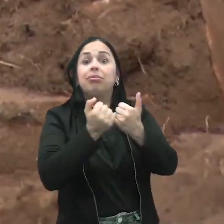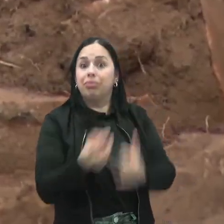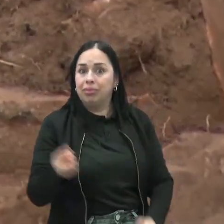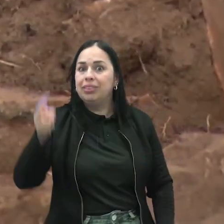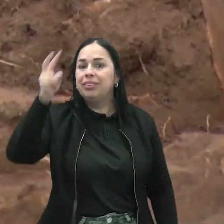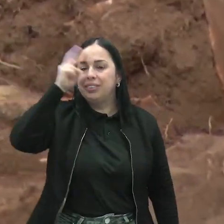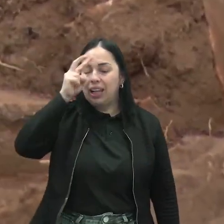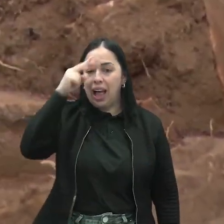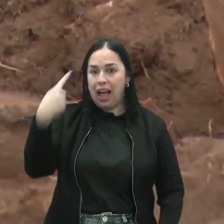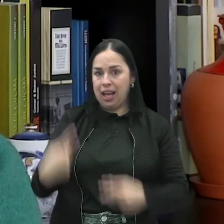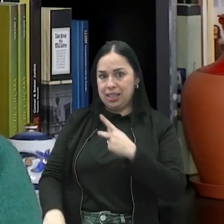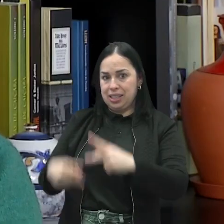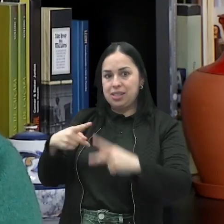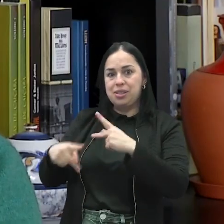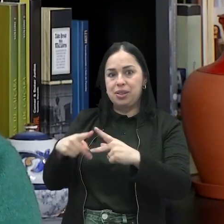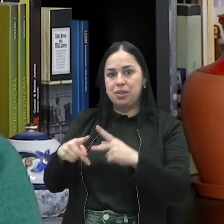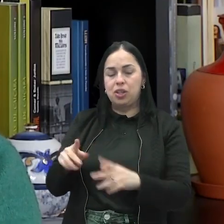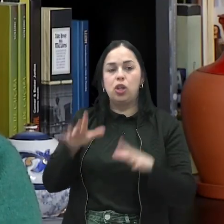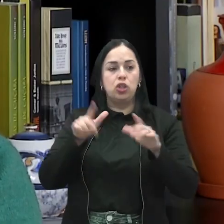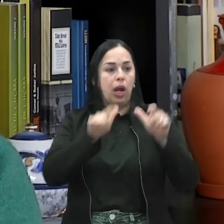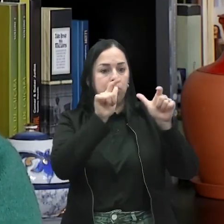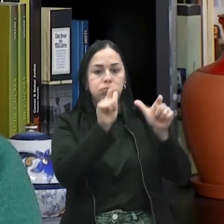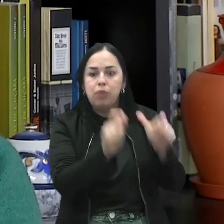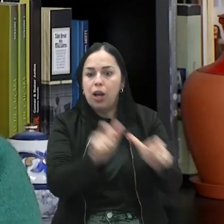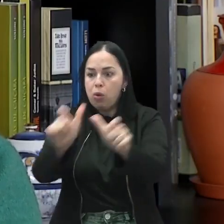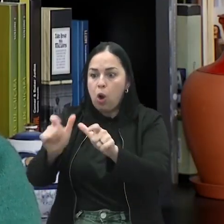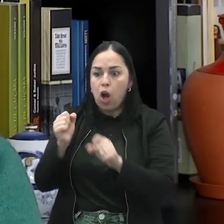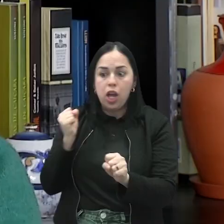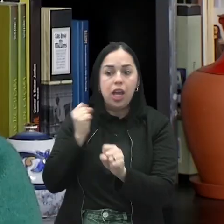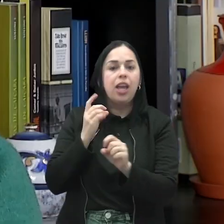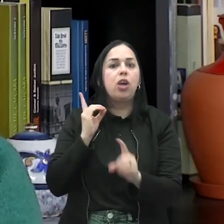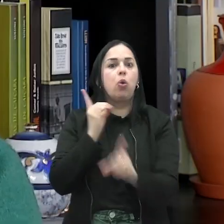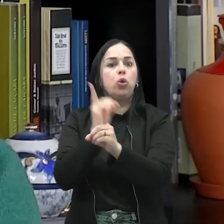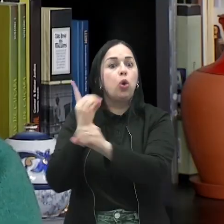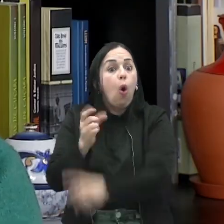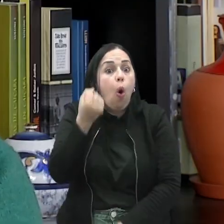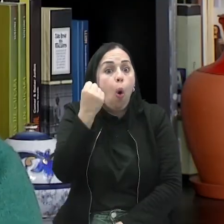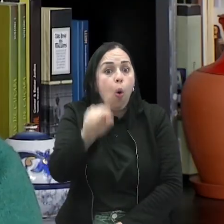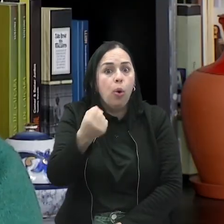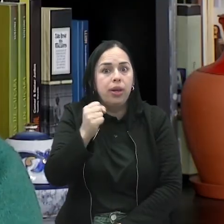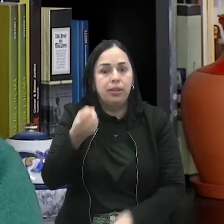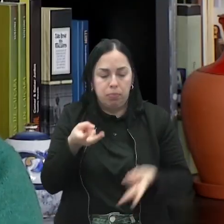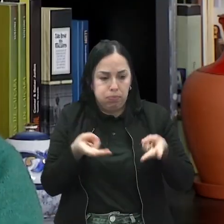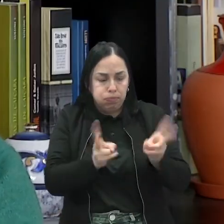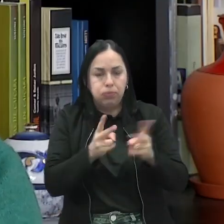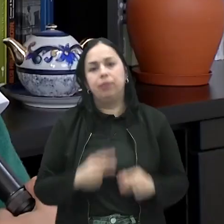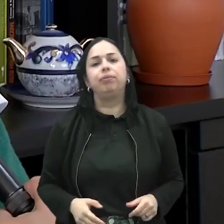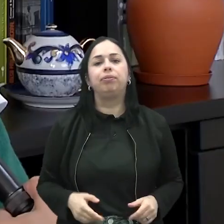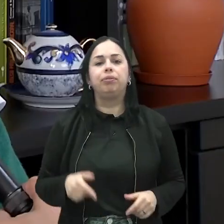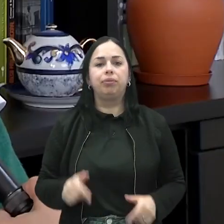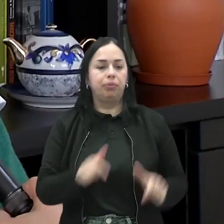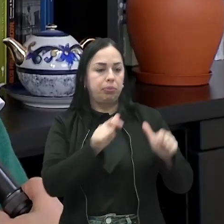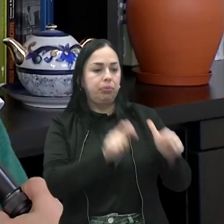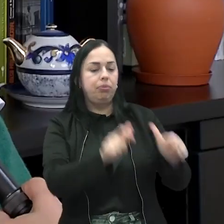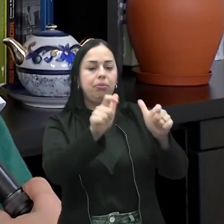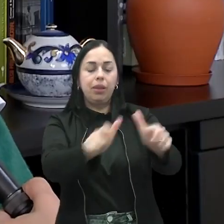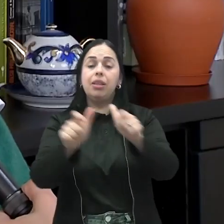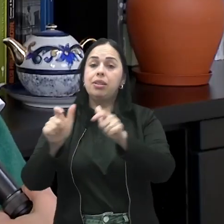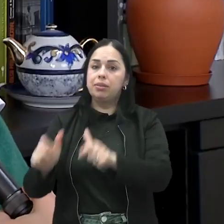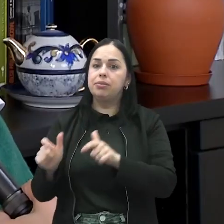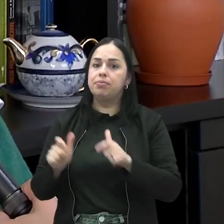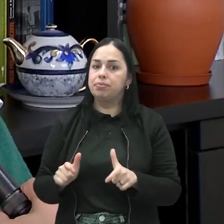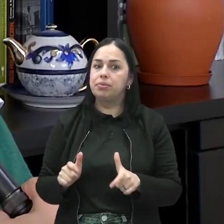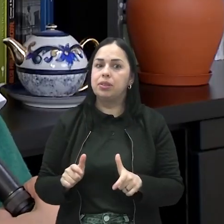patrimônios históricos. Aqui em São José, 8 já foram encontrados e preservados. Geralmente, esses sítios